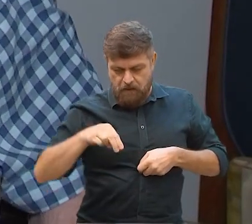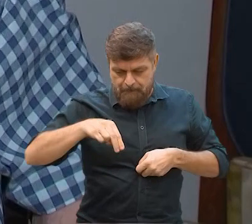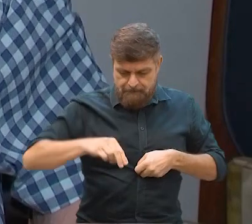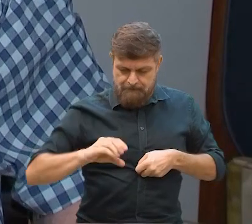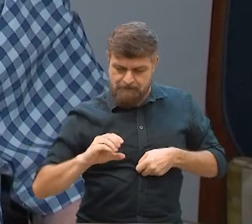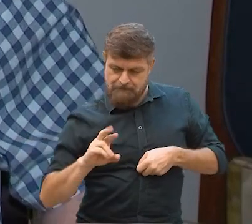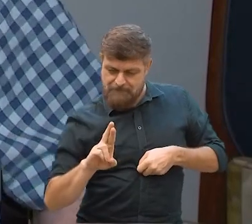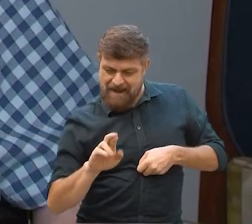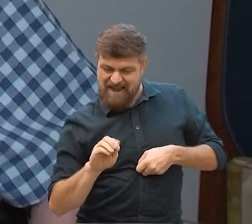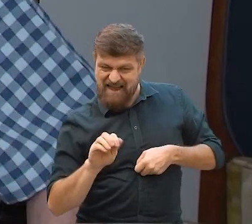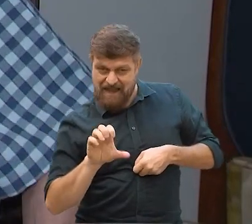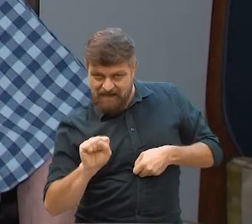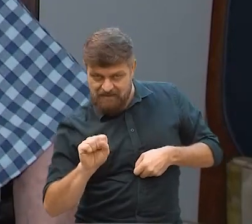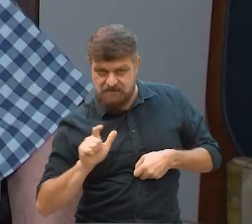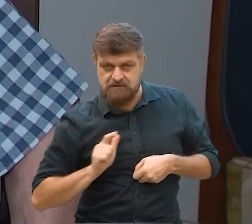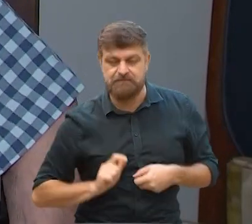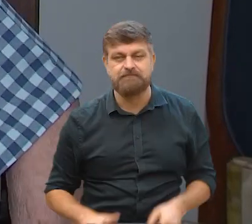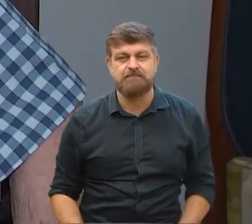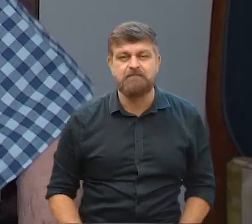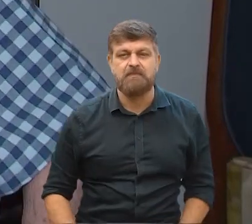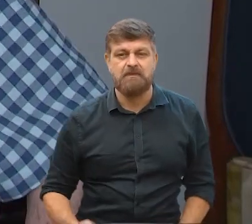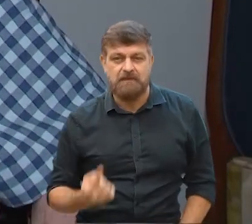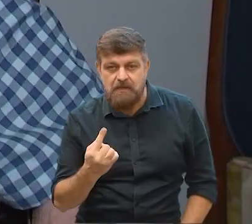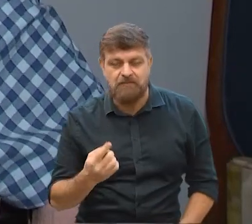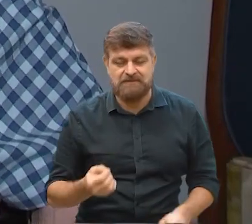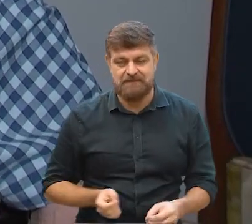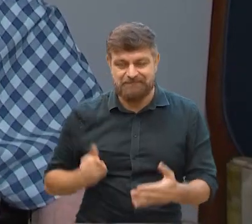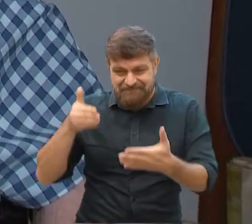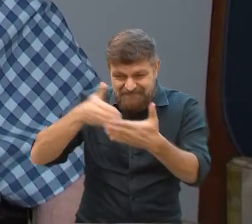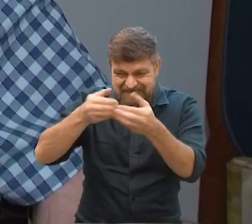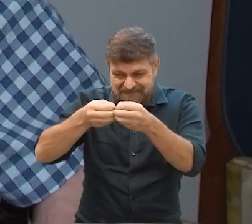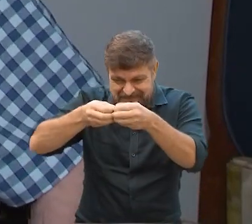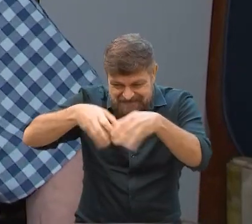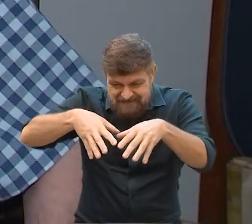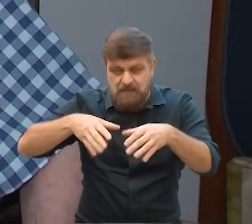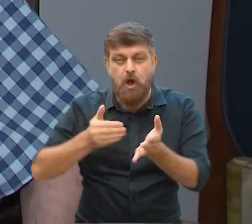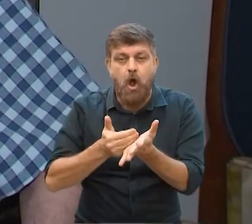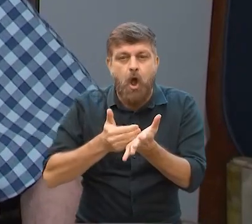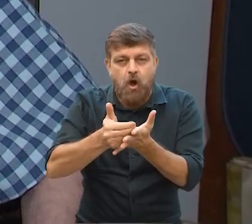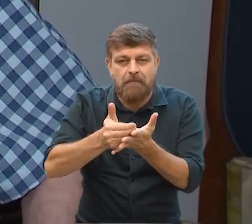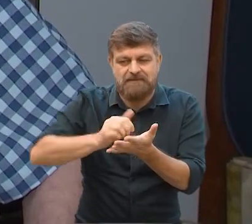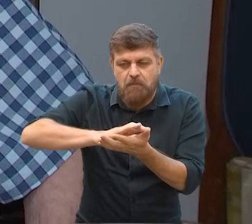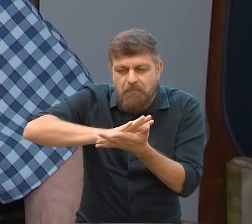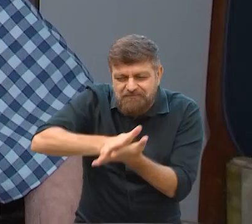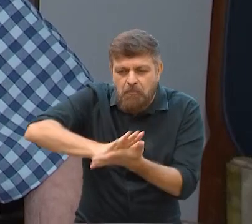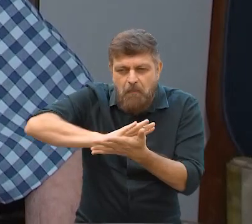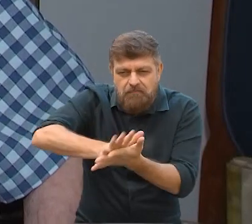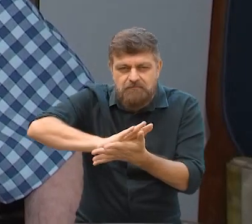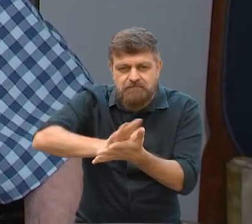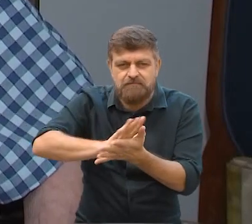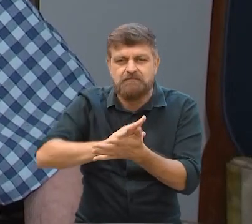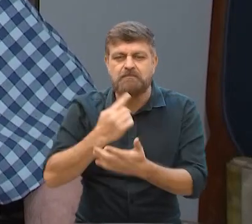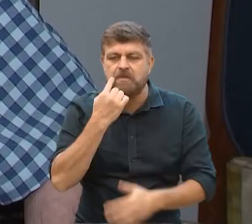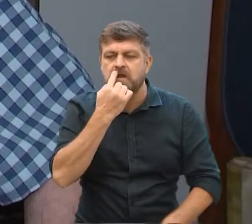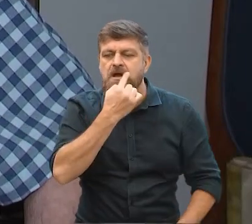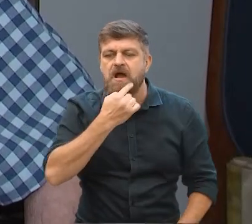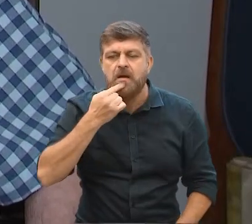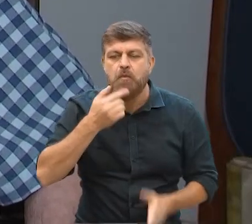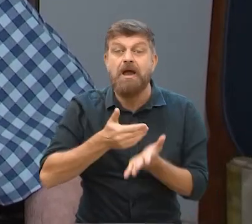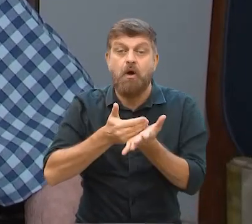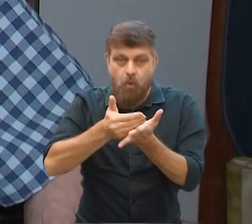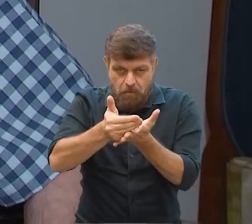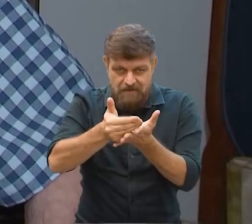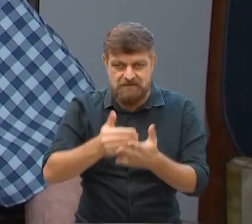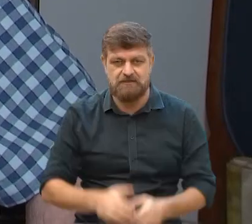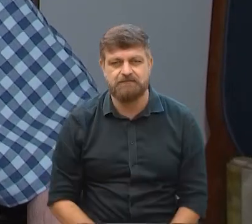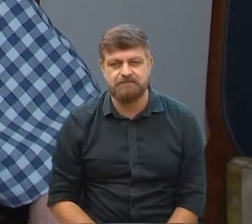Mas nós vamos então preferir pitialina. E a pitialina então já começa o seu processo digestivo. Então na boca